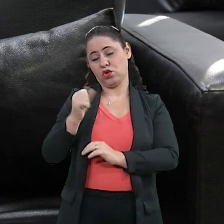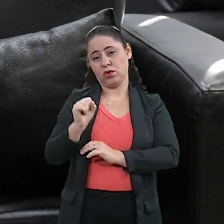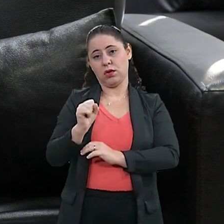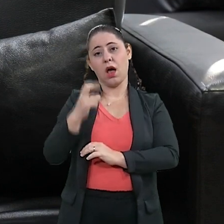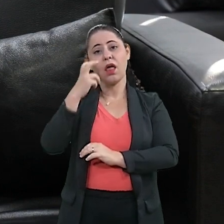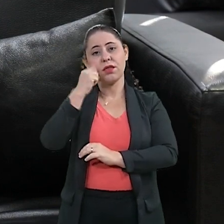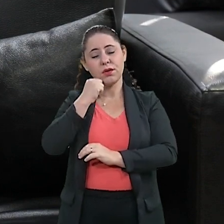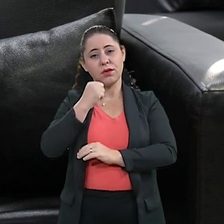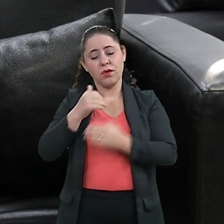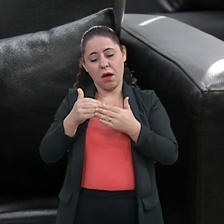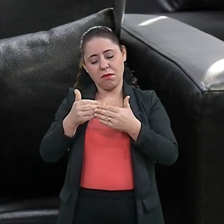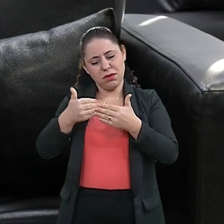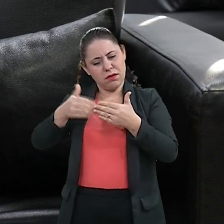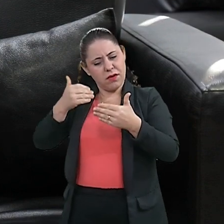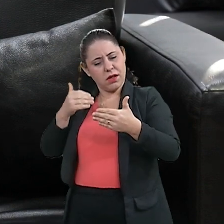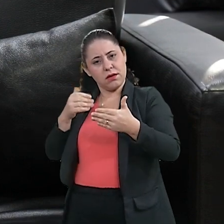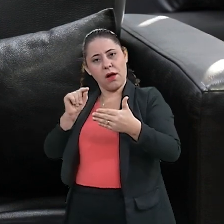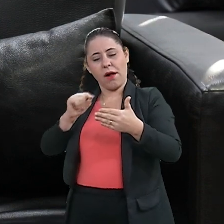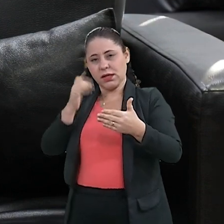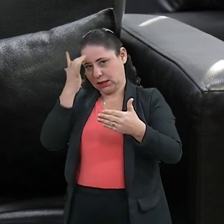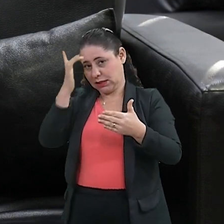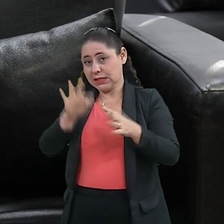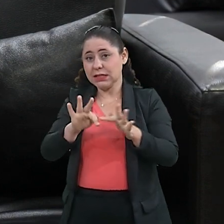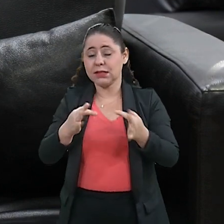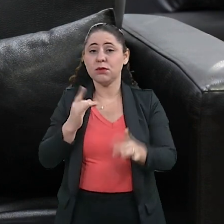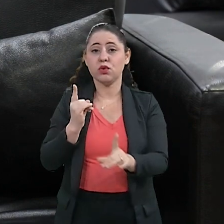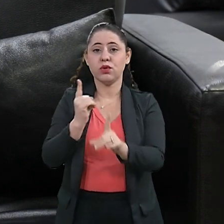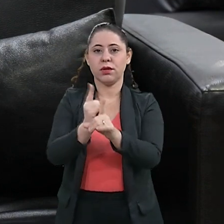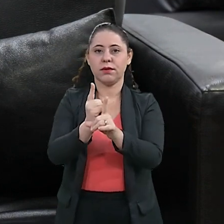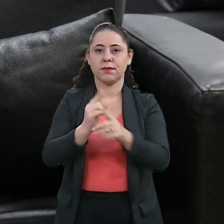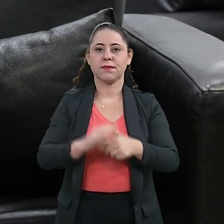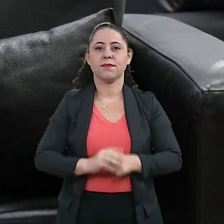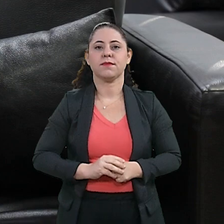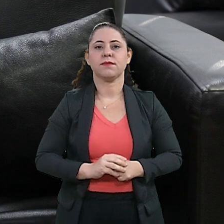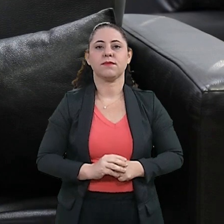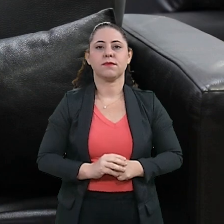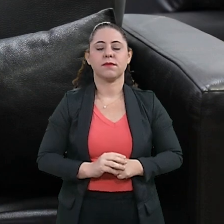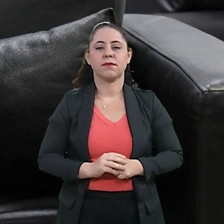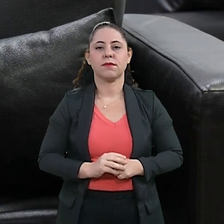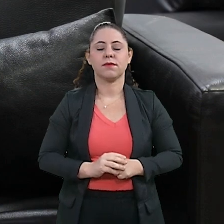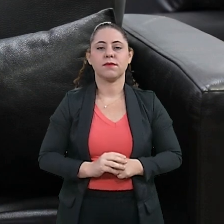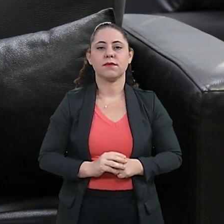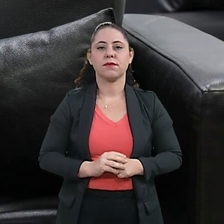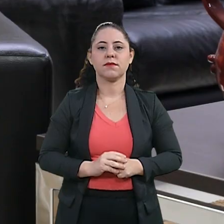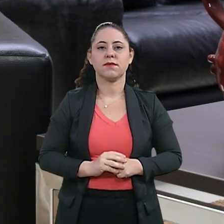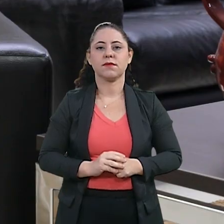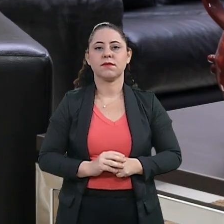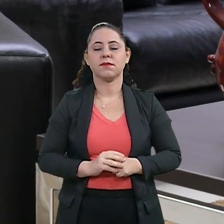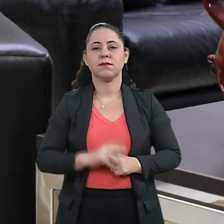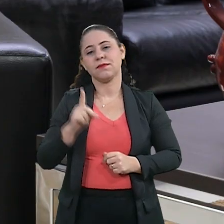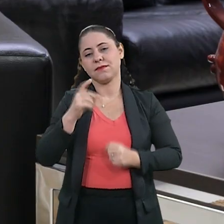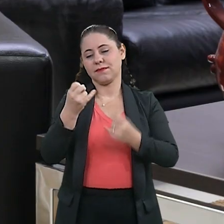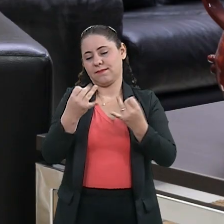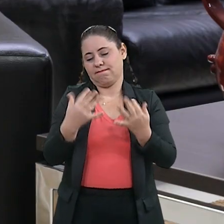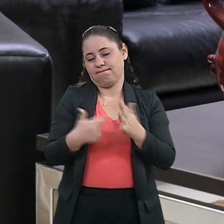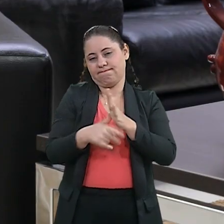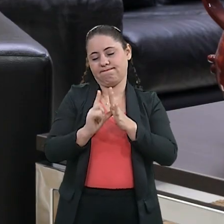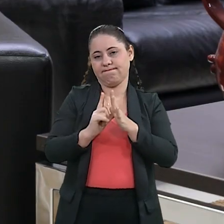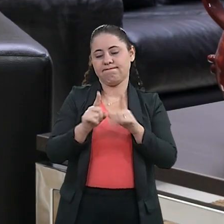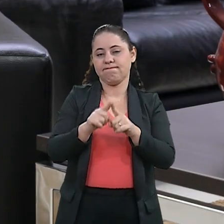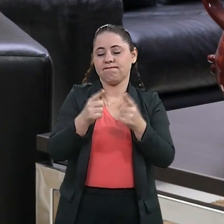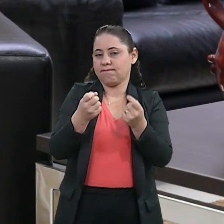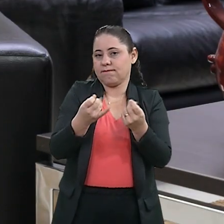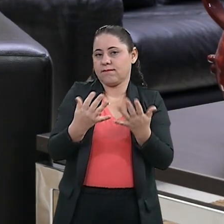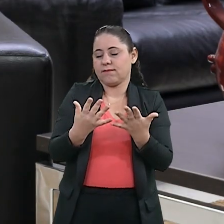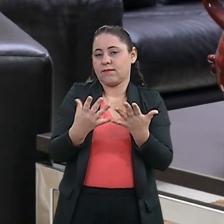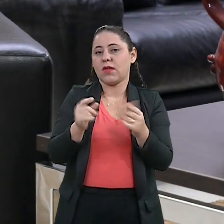menor, significa que a adoção é mais recente, né? Então, é bem mais simples localizar. E como que... A senhora já adiantou